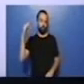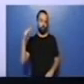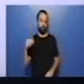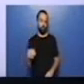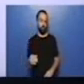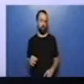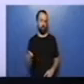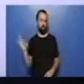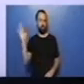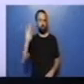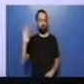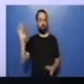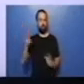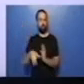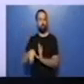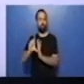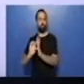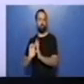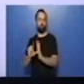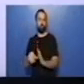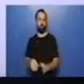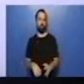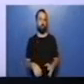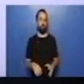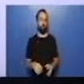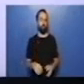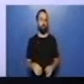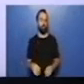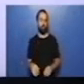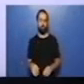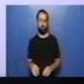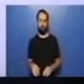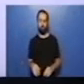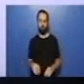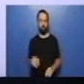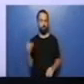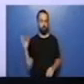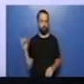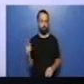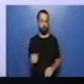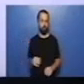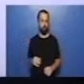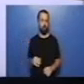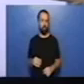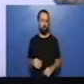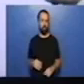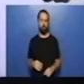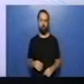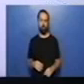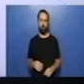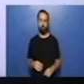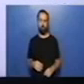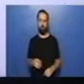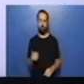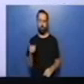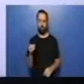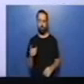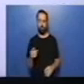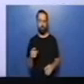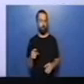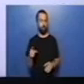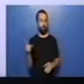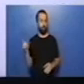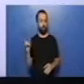faculdade, ou no engenheiro eletricista, com o curso de engenharia elétrica. Isso aqui, ó, estão vendo